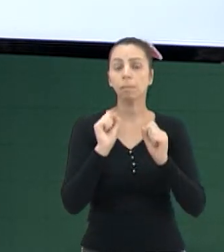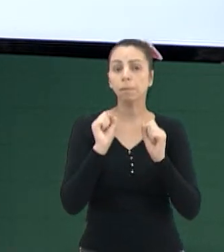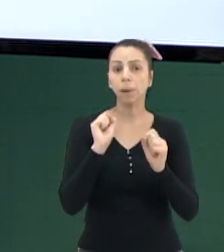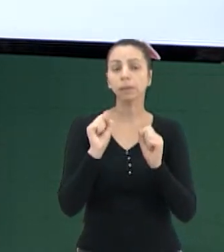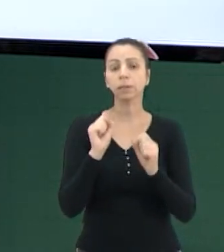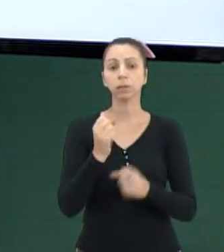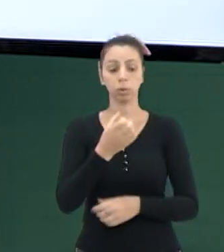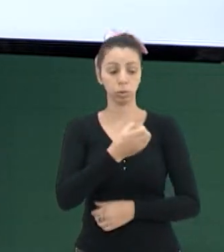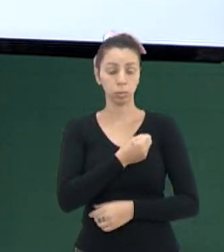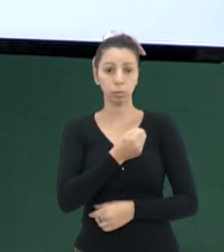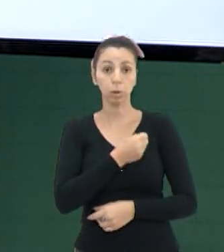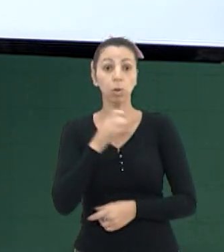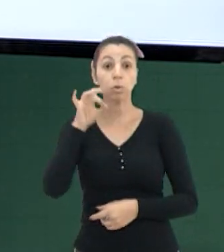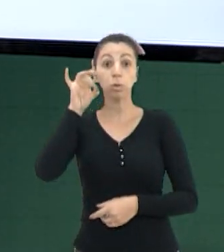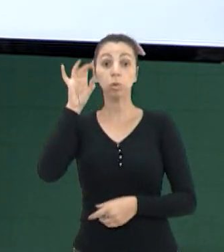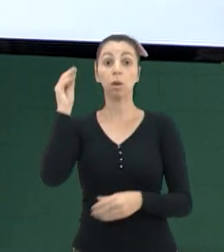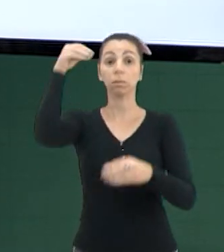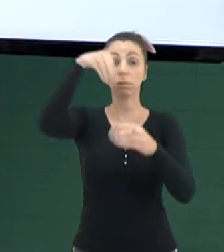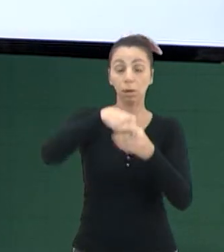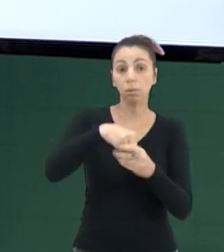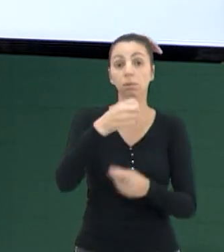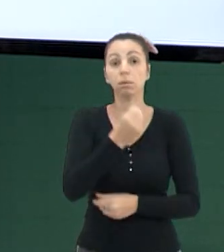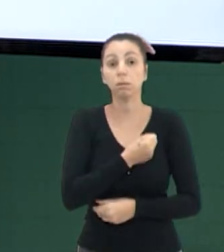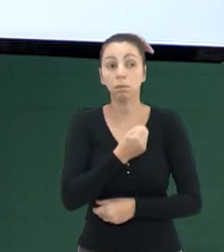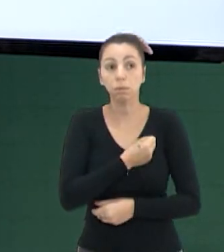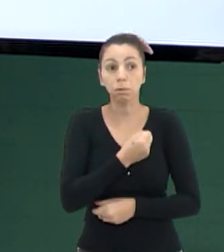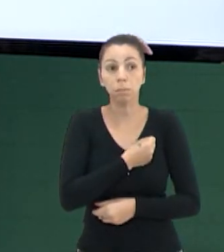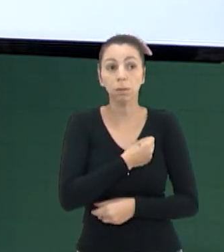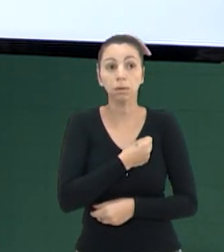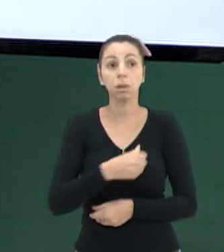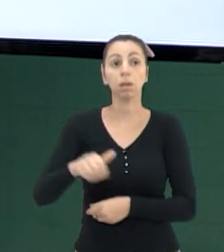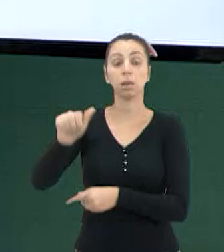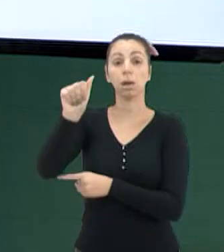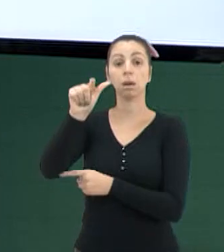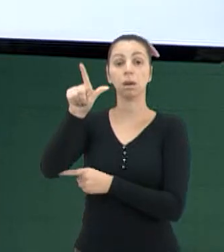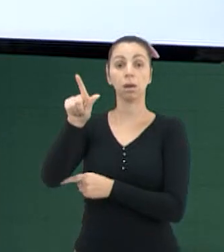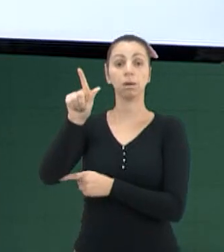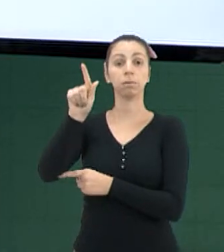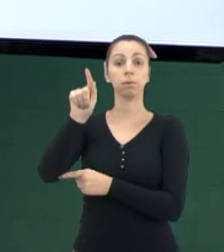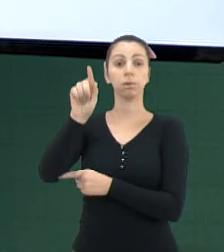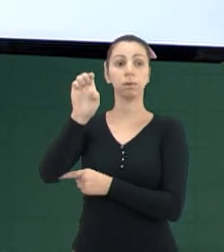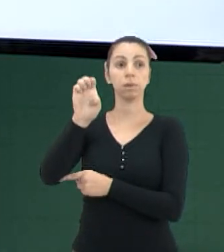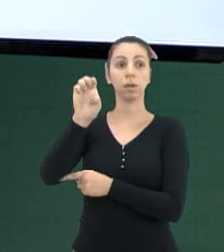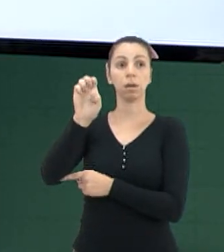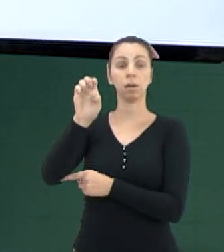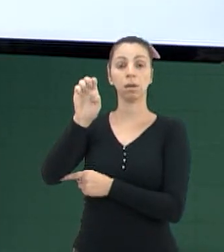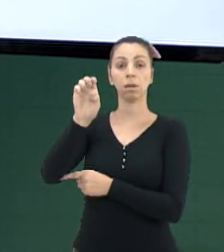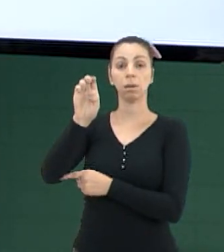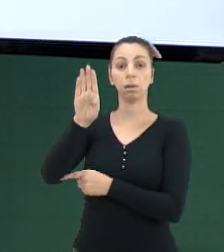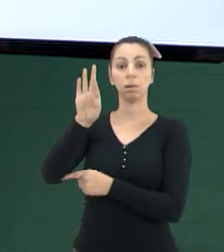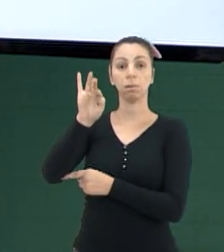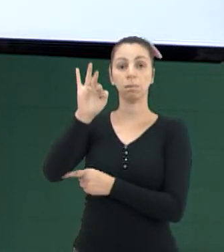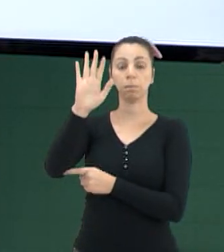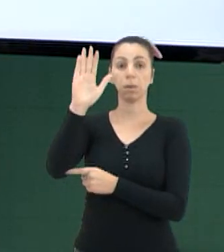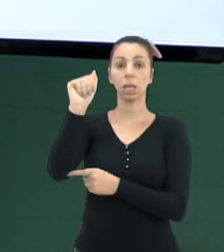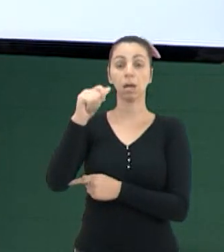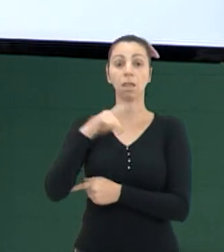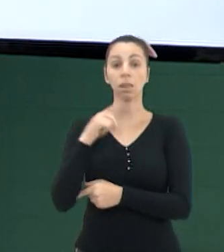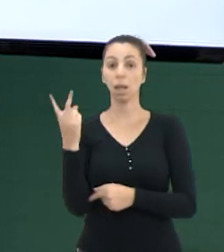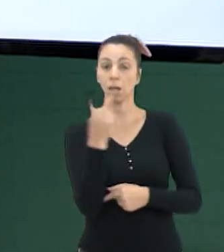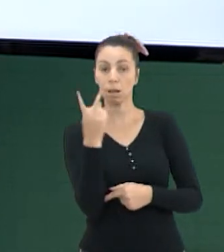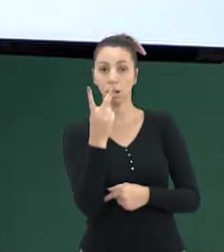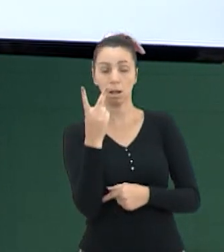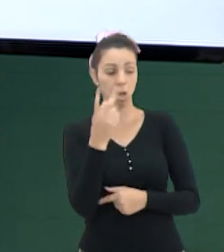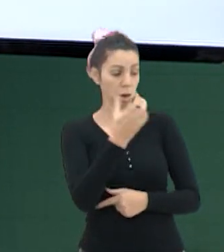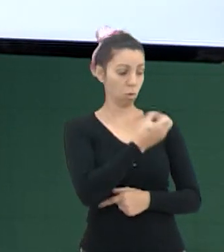a numérica eu só tenho número e a algébrica eu tenho os dois. Tá? Então, qual que é a diferença de uma para outra?